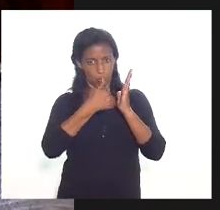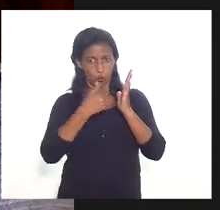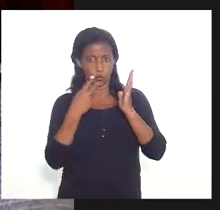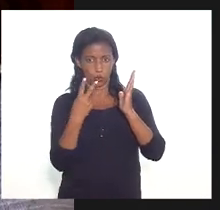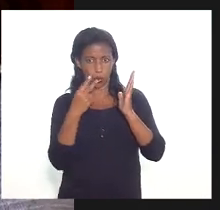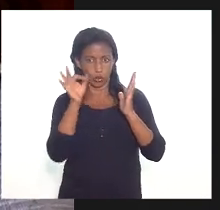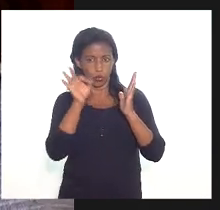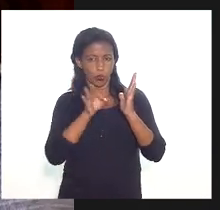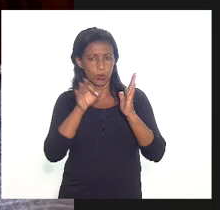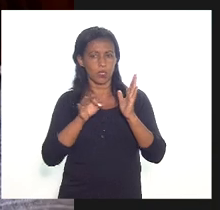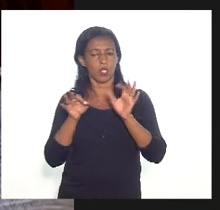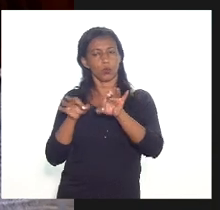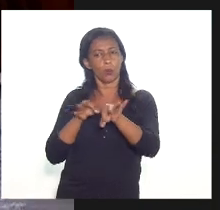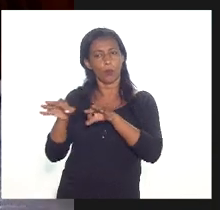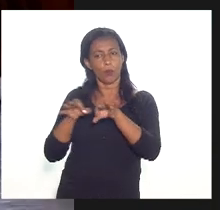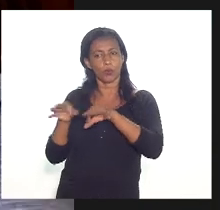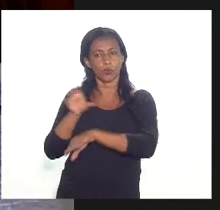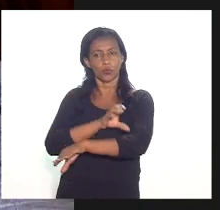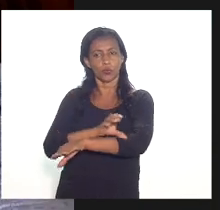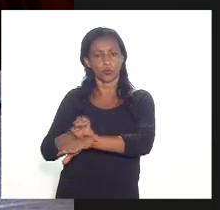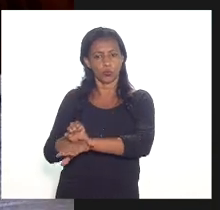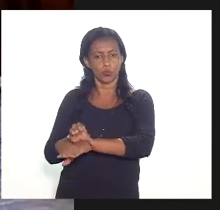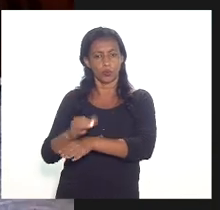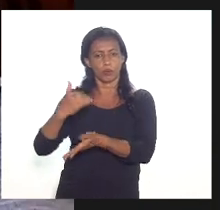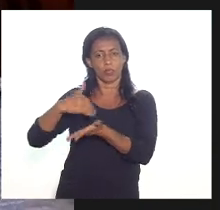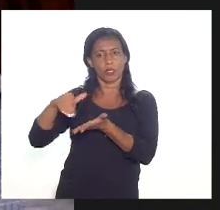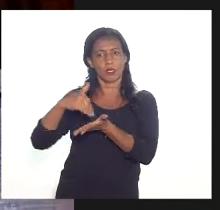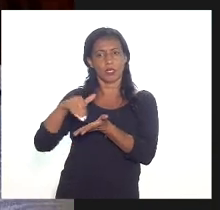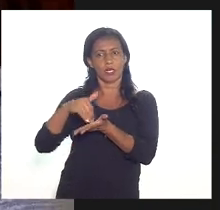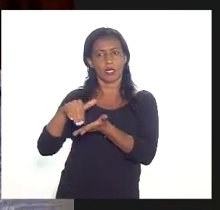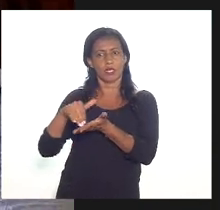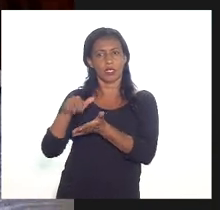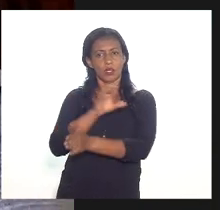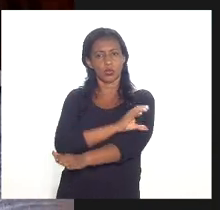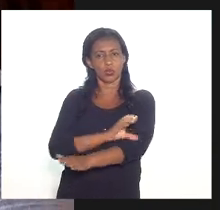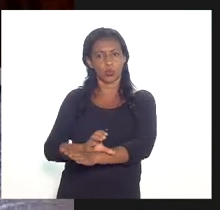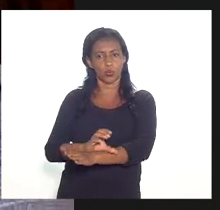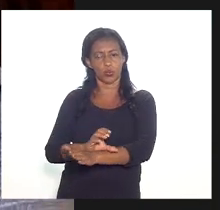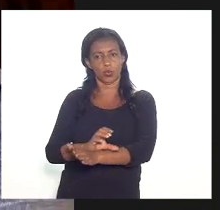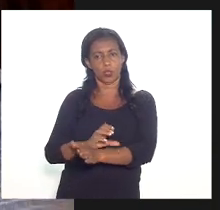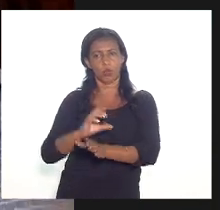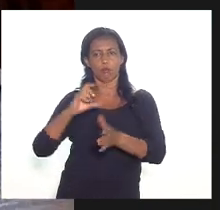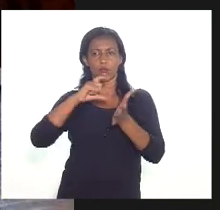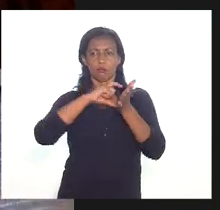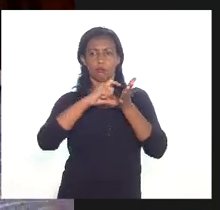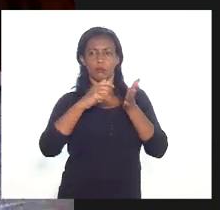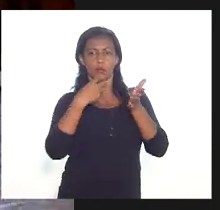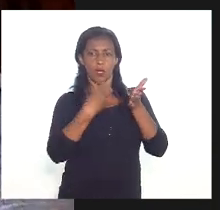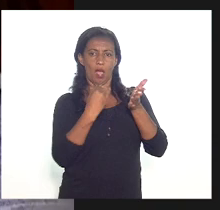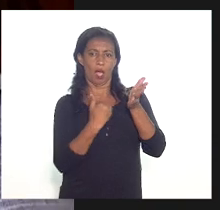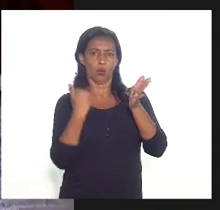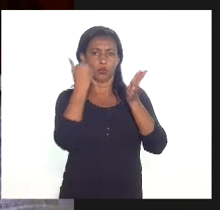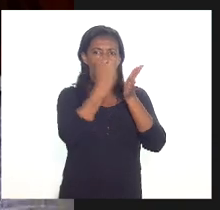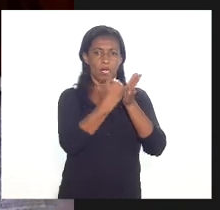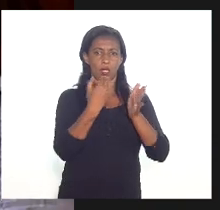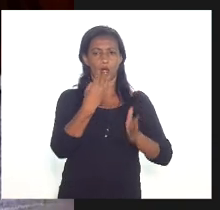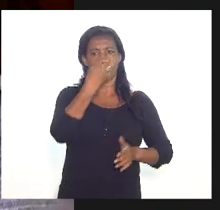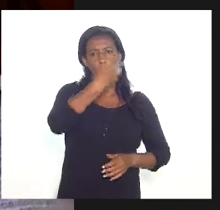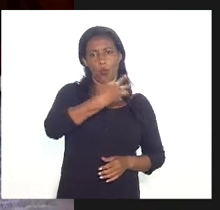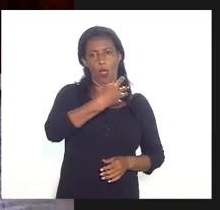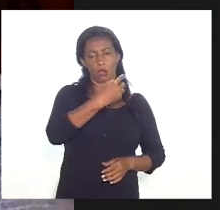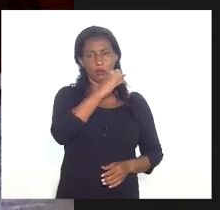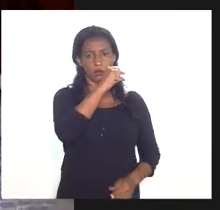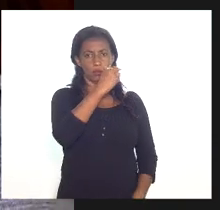2% para projetos culturais credenciados pela Secretaria Estadual de Cultura. Artigo 3º. Altera o parágrafo 4º do artigo número